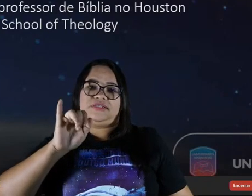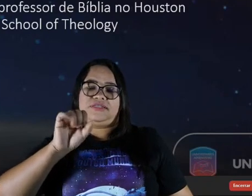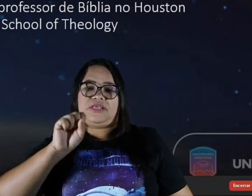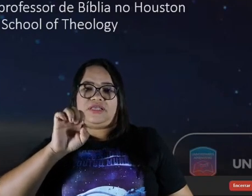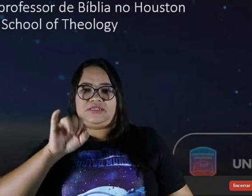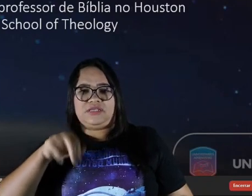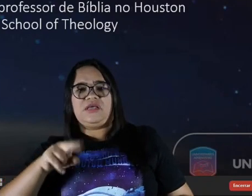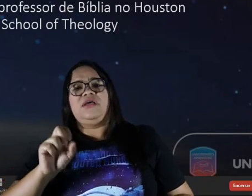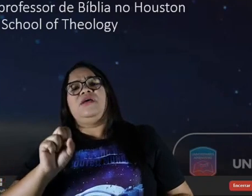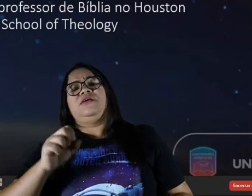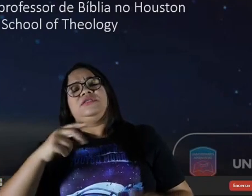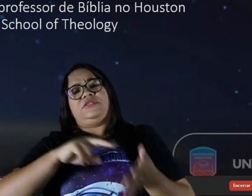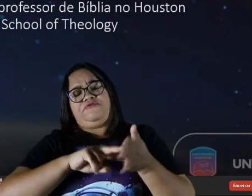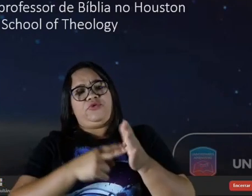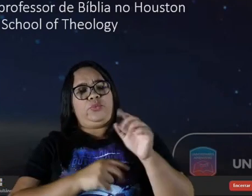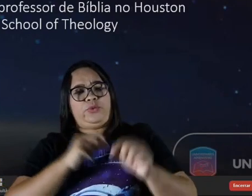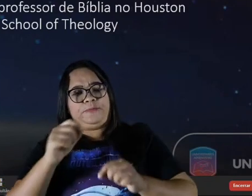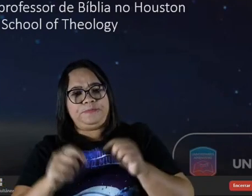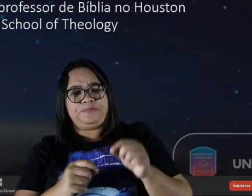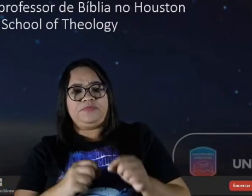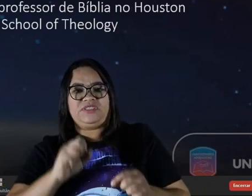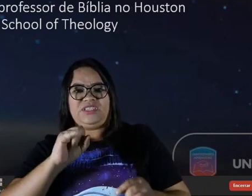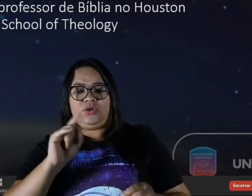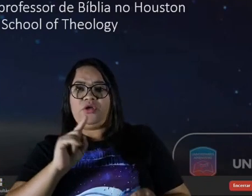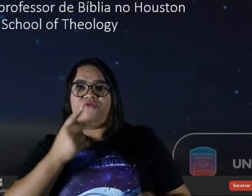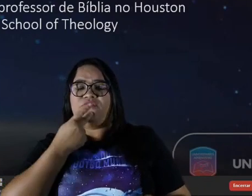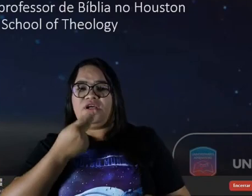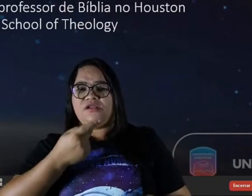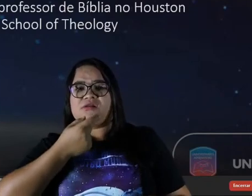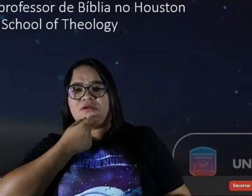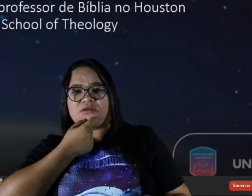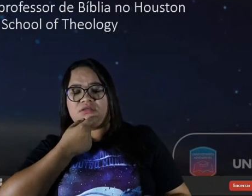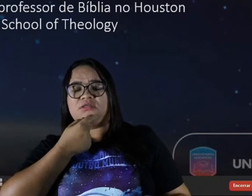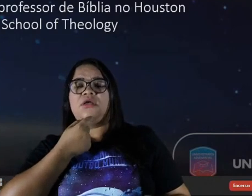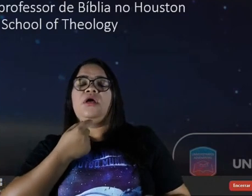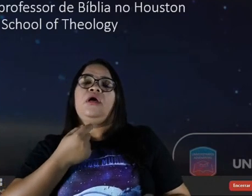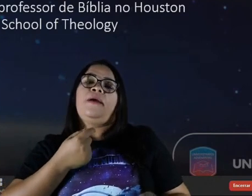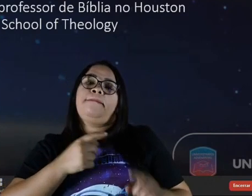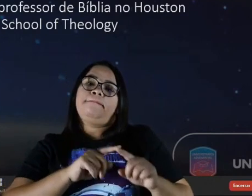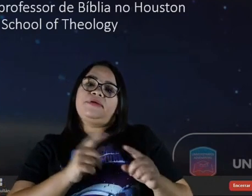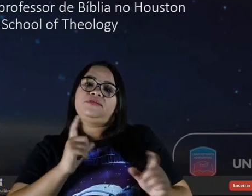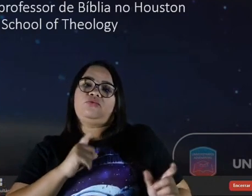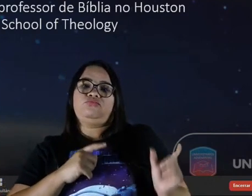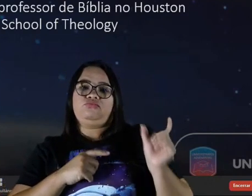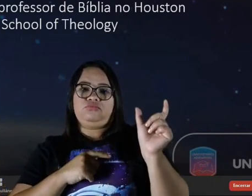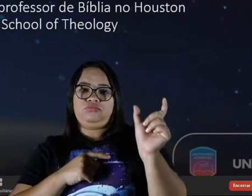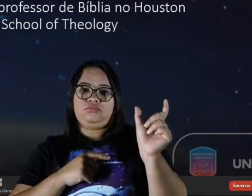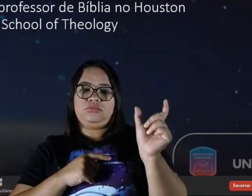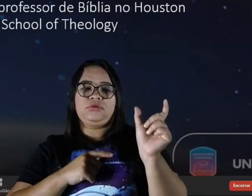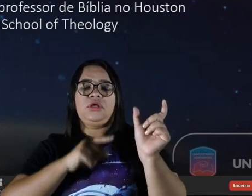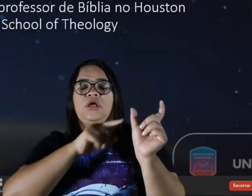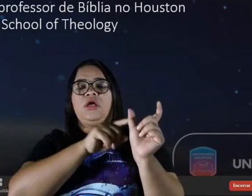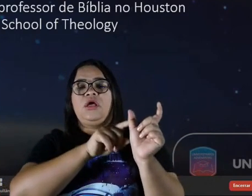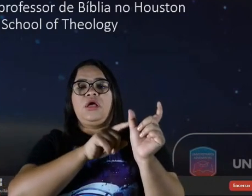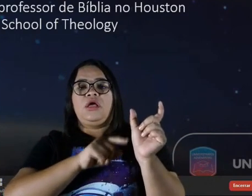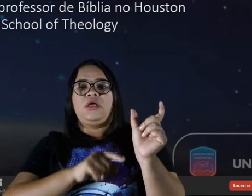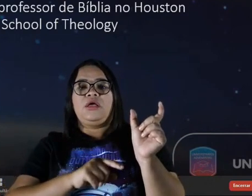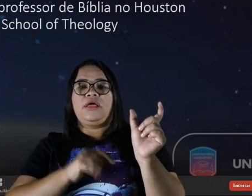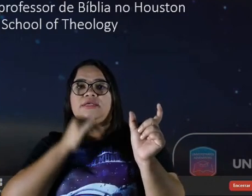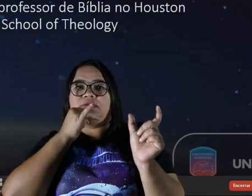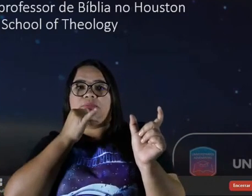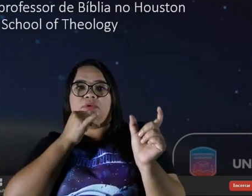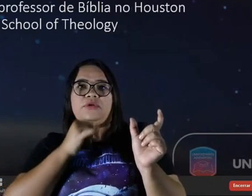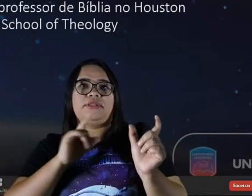exegese, ex, retirado de. Você não fala em inglês exit, que sai, né? Exit, retirado de. Você não fala, por exemplo,